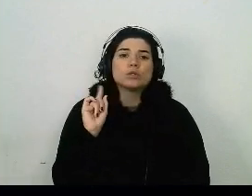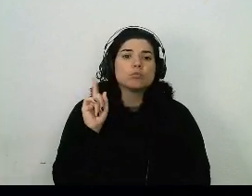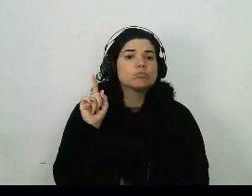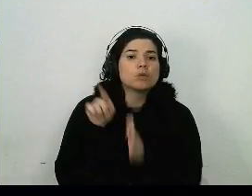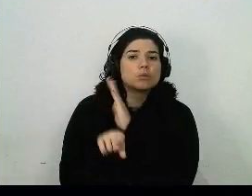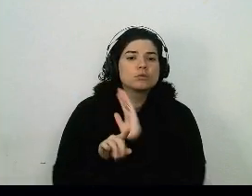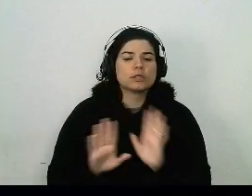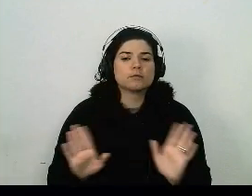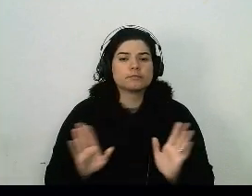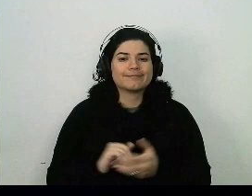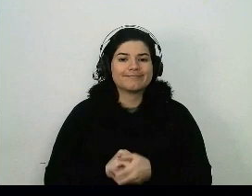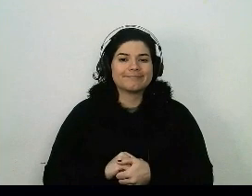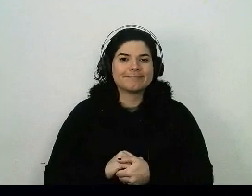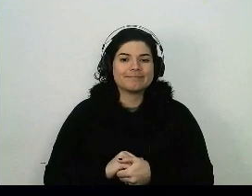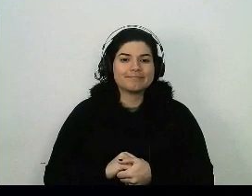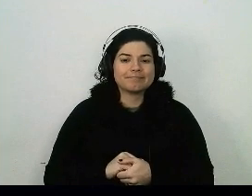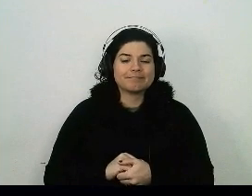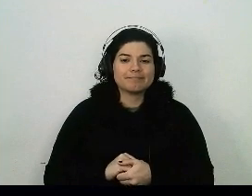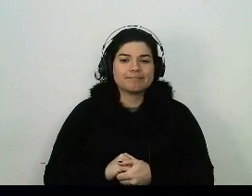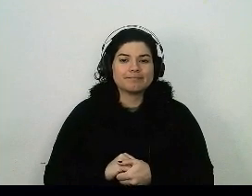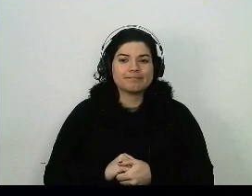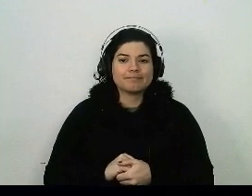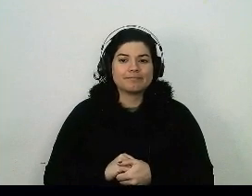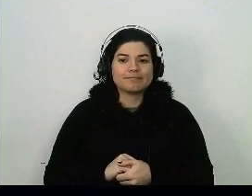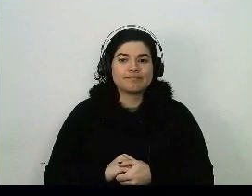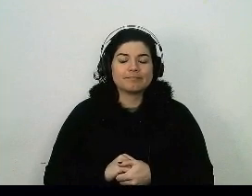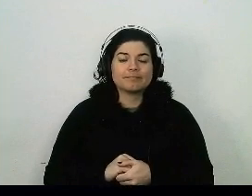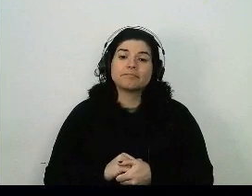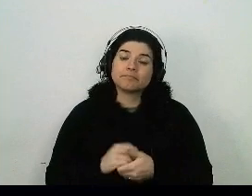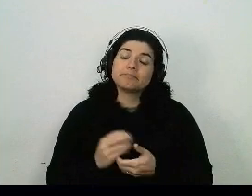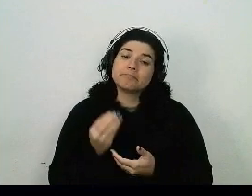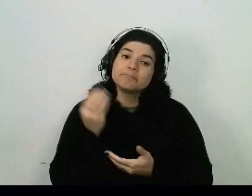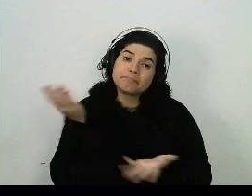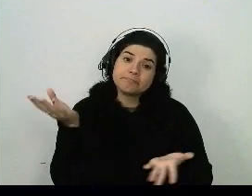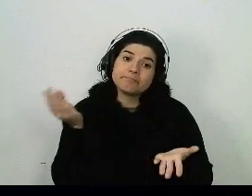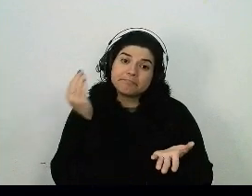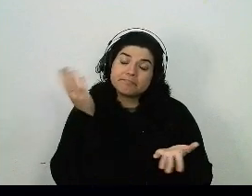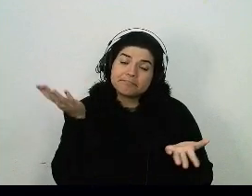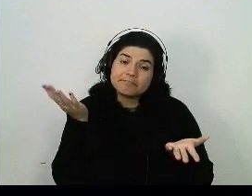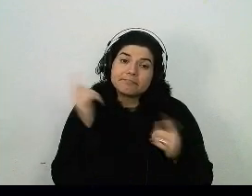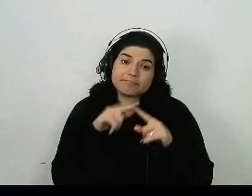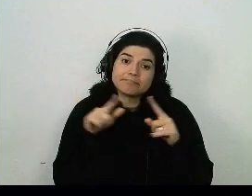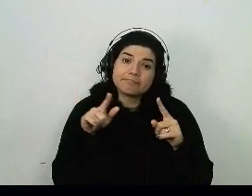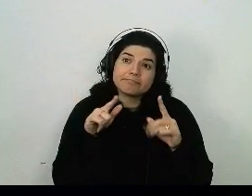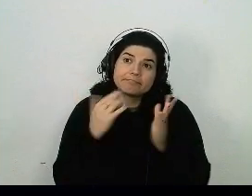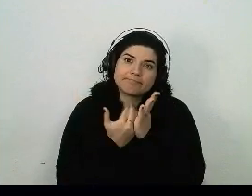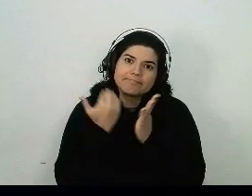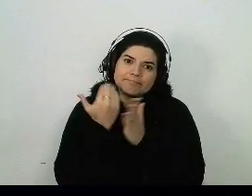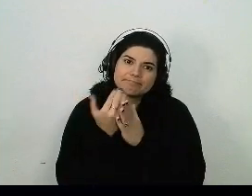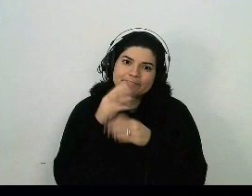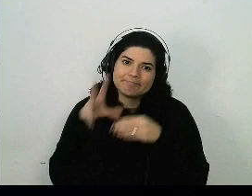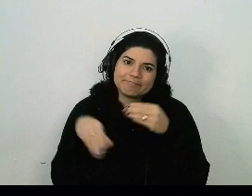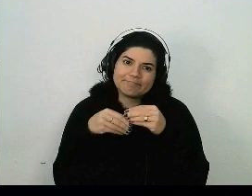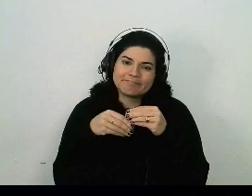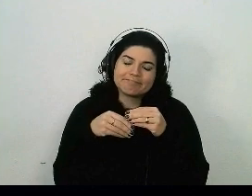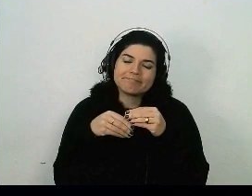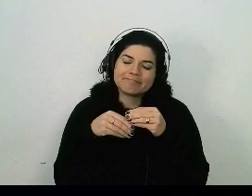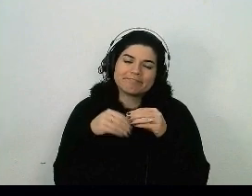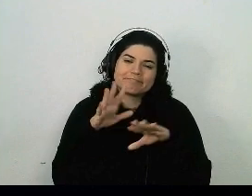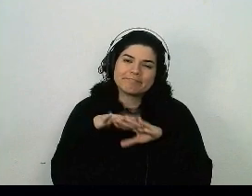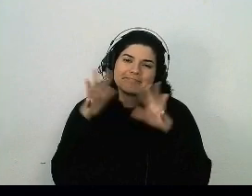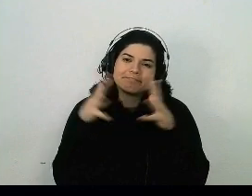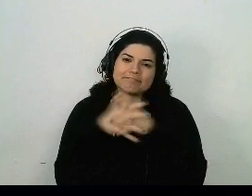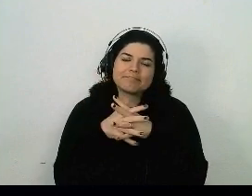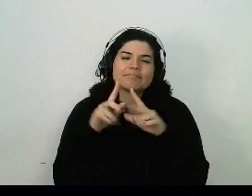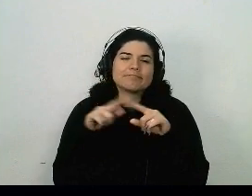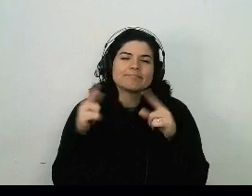tão simples quanto isso é claro que a implementação mais complexa mas a ideia é eu quero perguntar para pessoa e eu quero que ela me diga